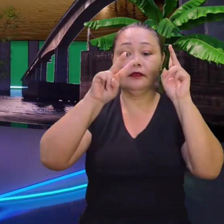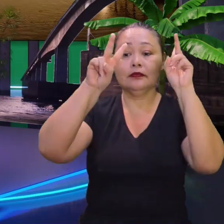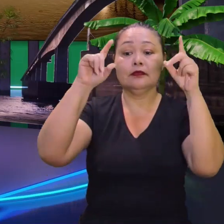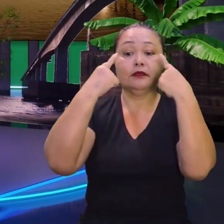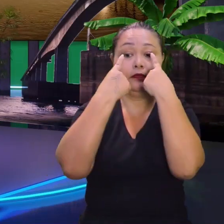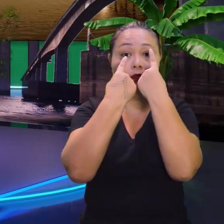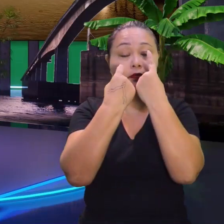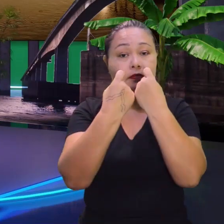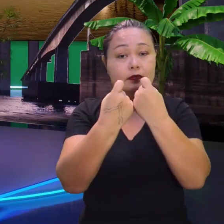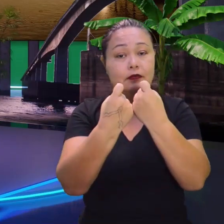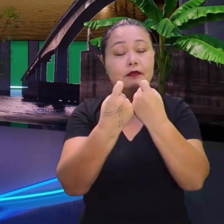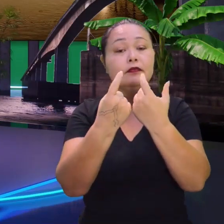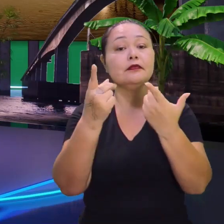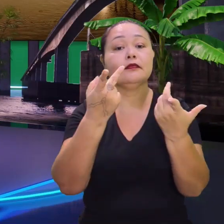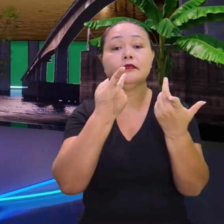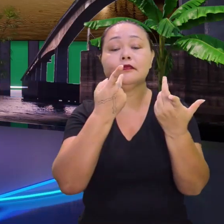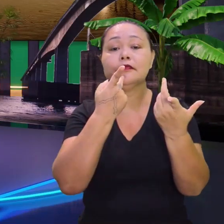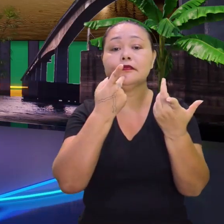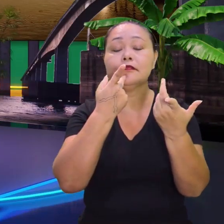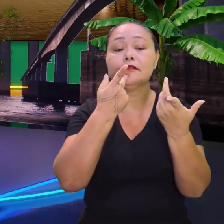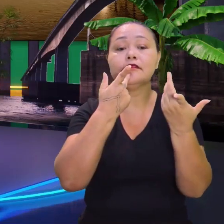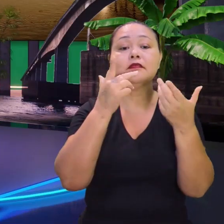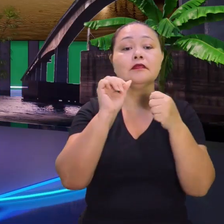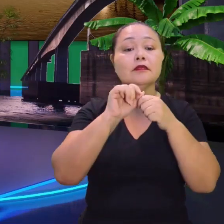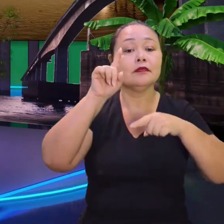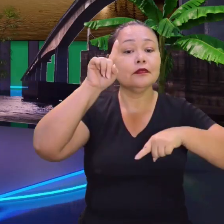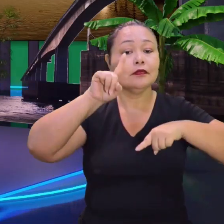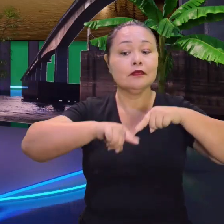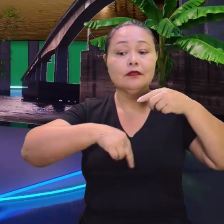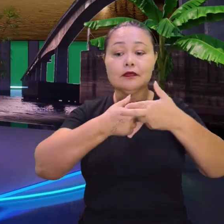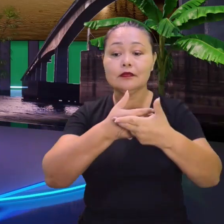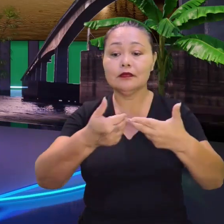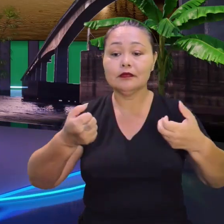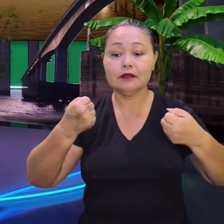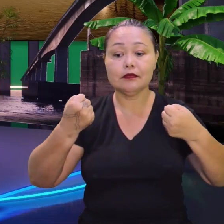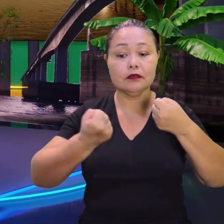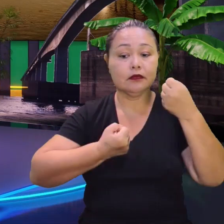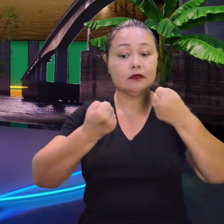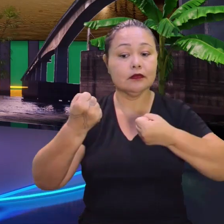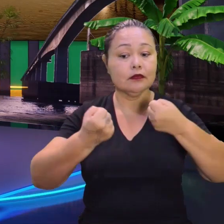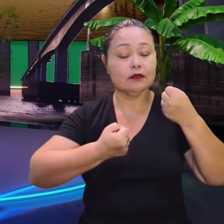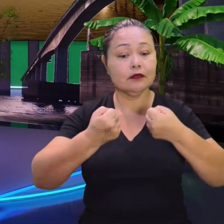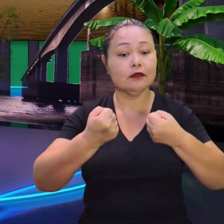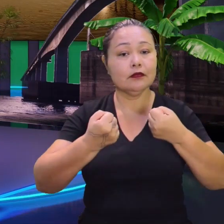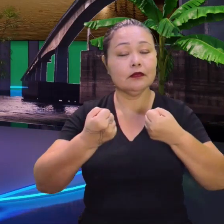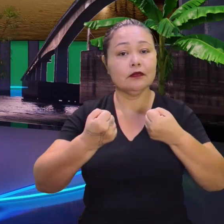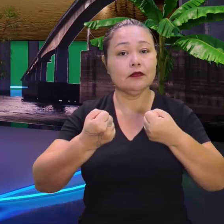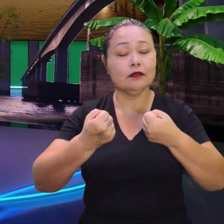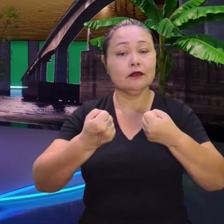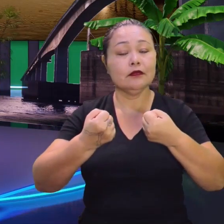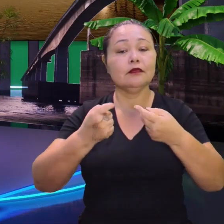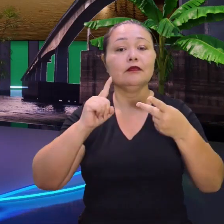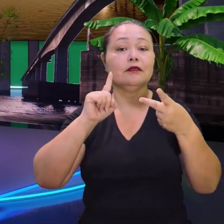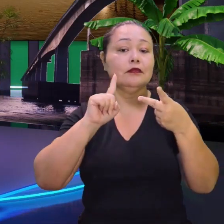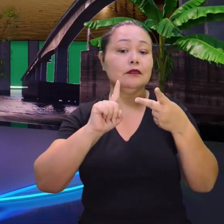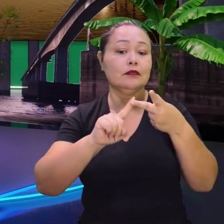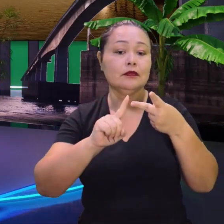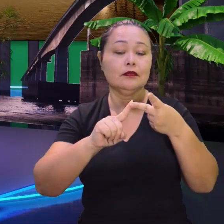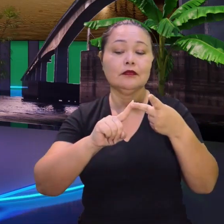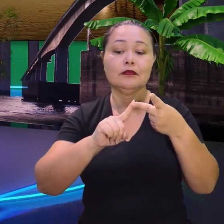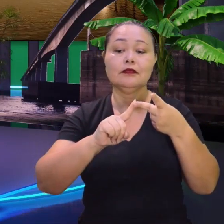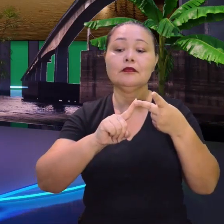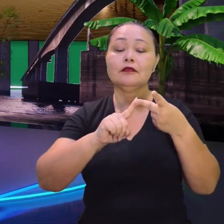aí interessante. Vamos falar sobre transporte. Vamos falar sobre a questão